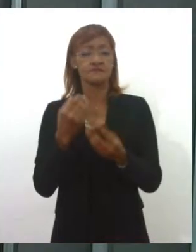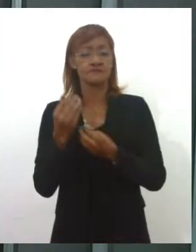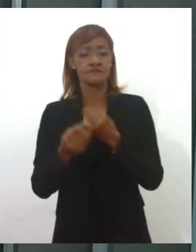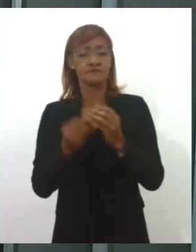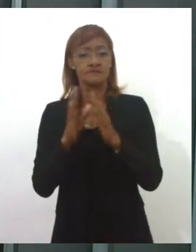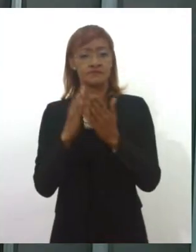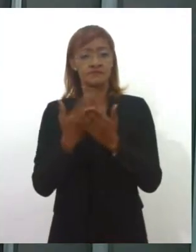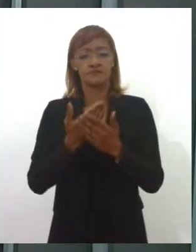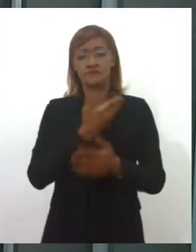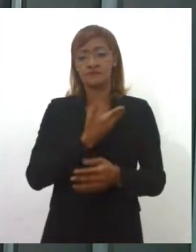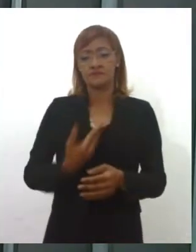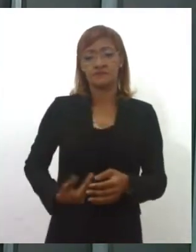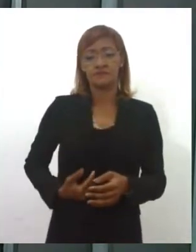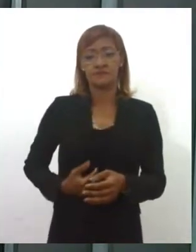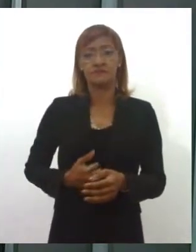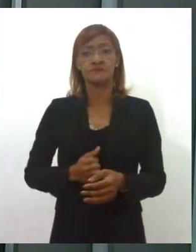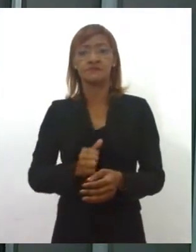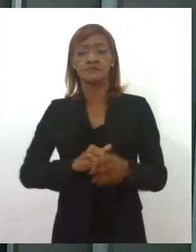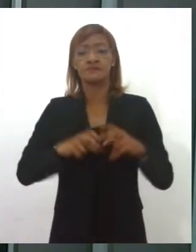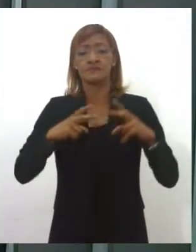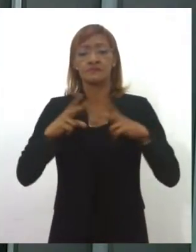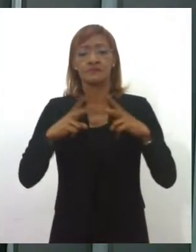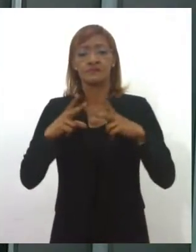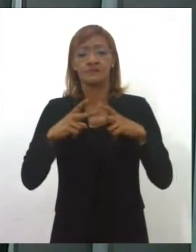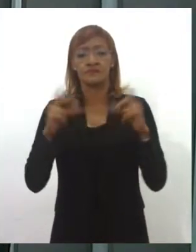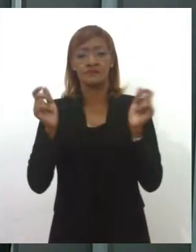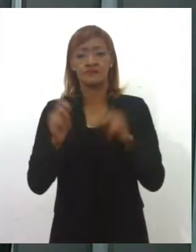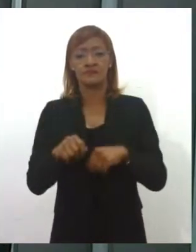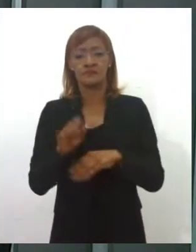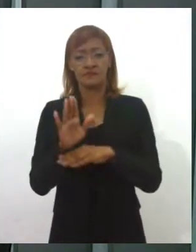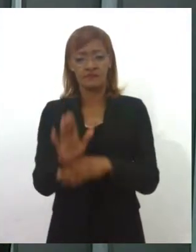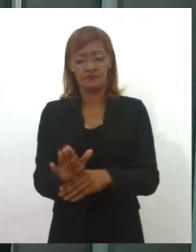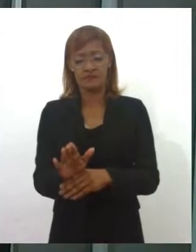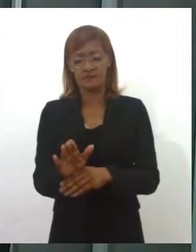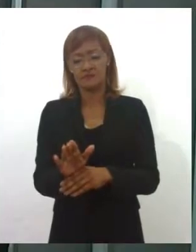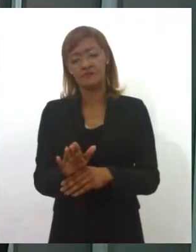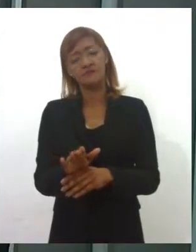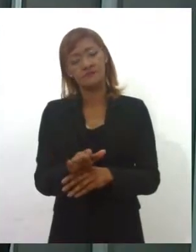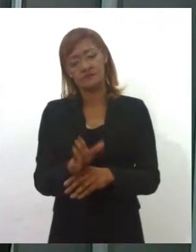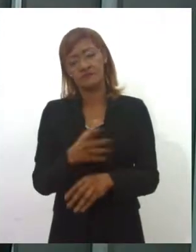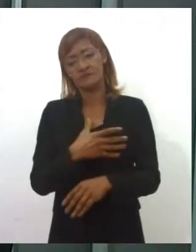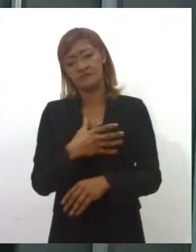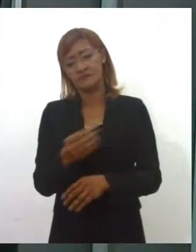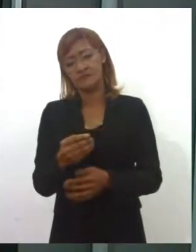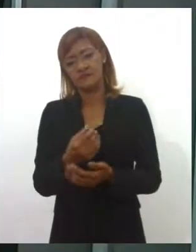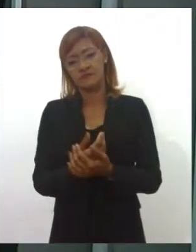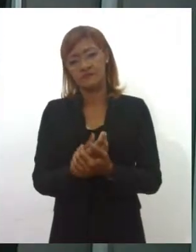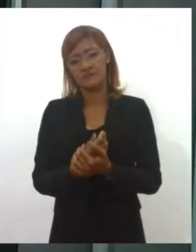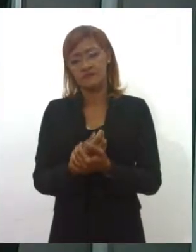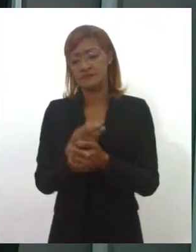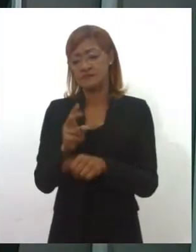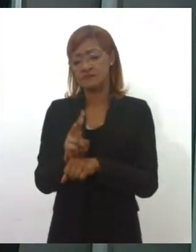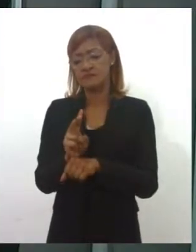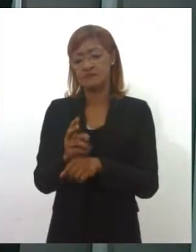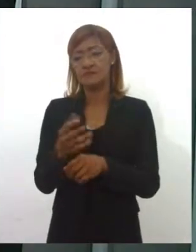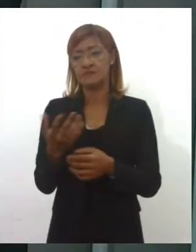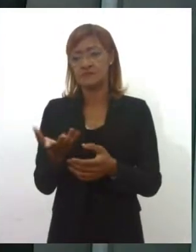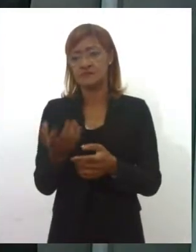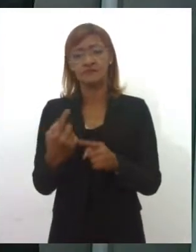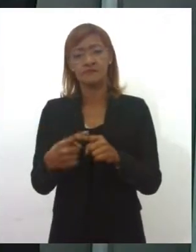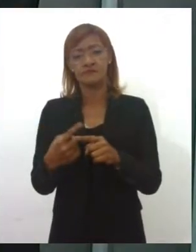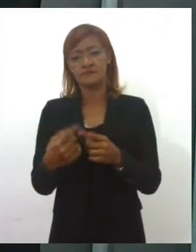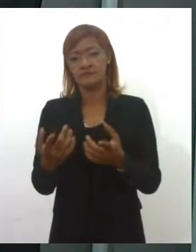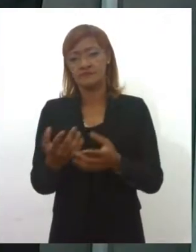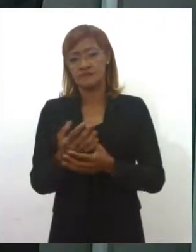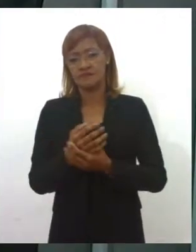escolas públicas e privadas devem dar no plano pedagógico possam ajudar a seus filhos a tratar essa situação né porque